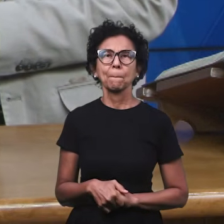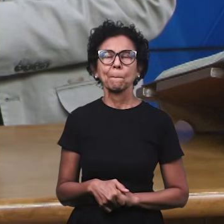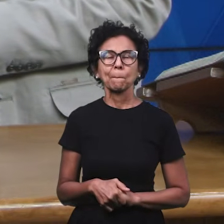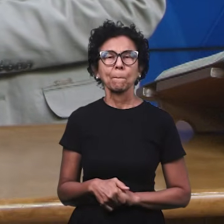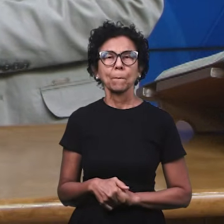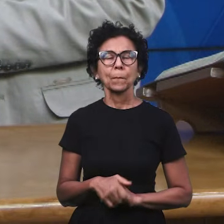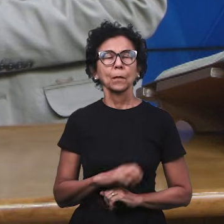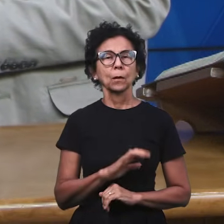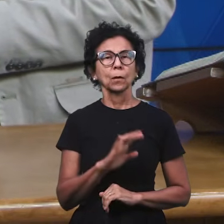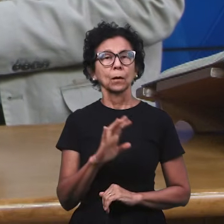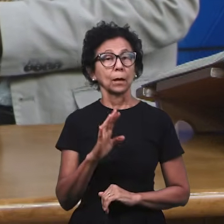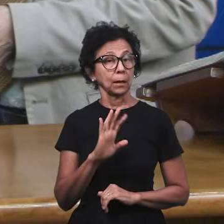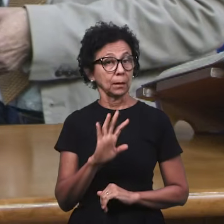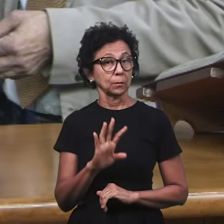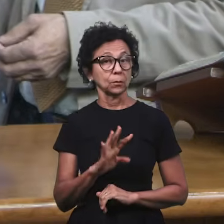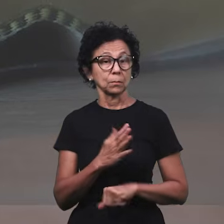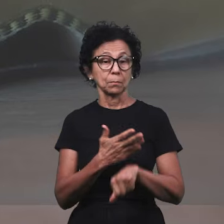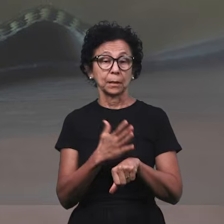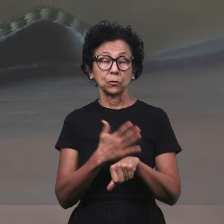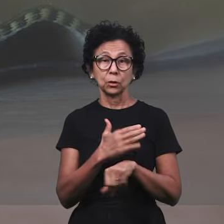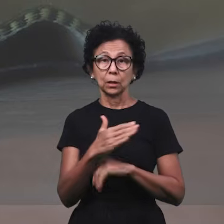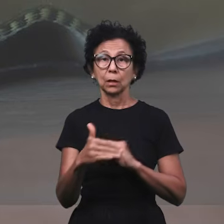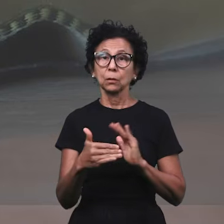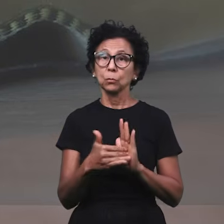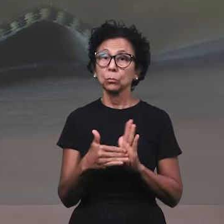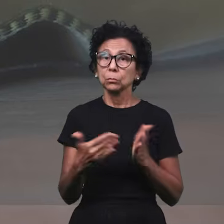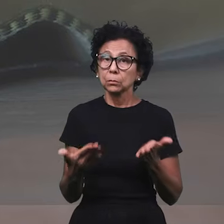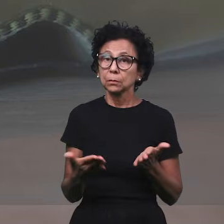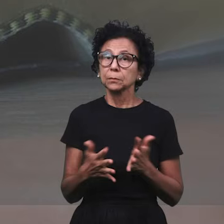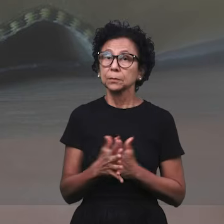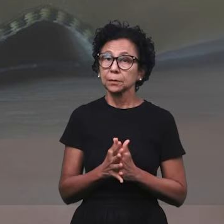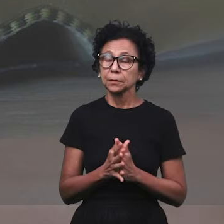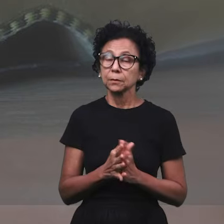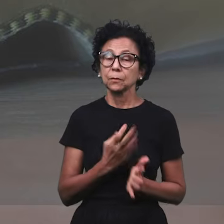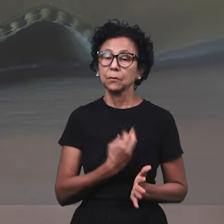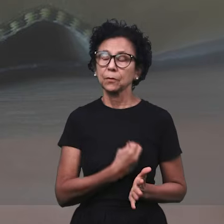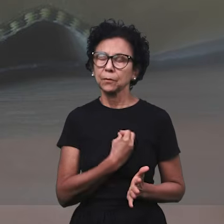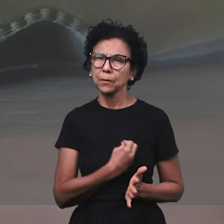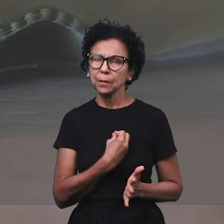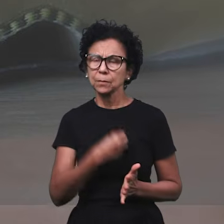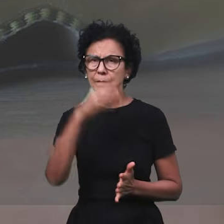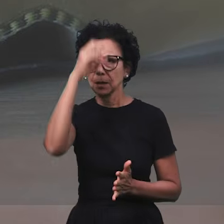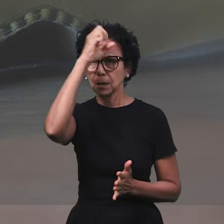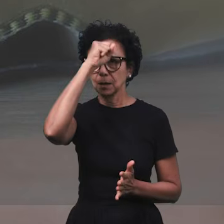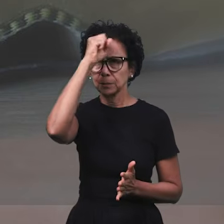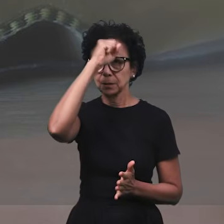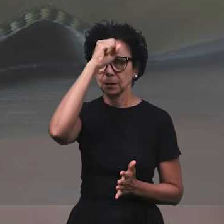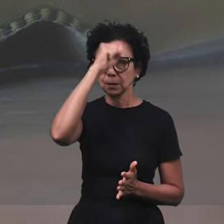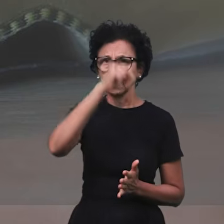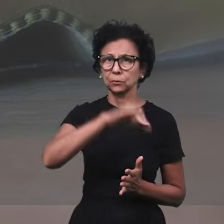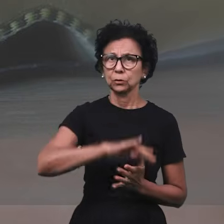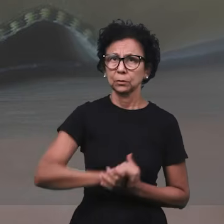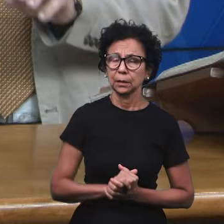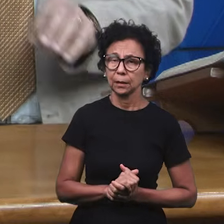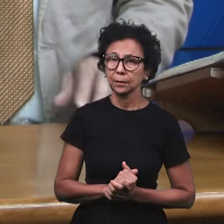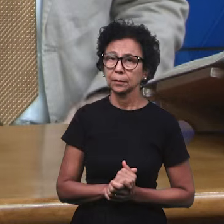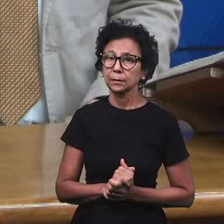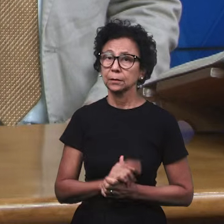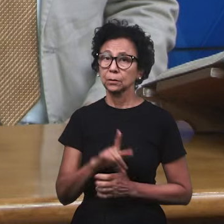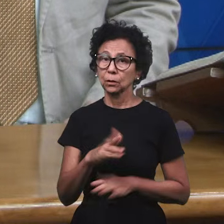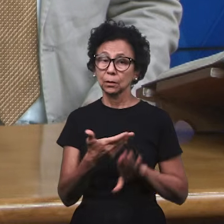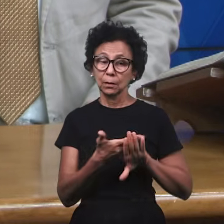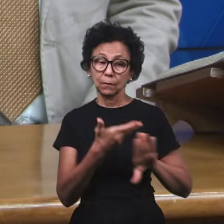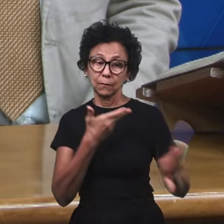nós vivemos. A palavra diz assim, aquele que professa o nome de Cristo, aparte-se da iniquidade. Isso é um